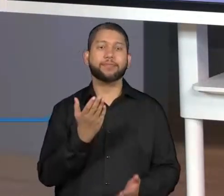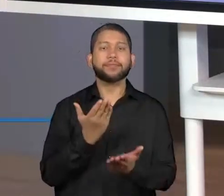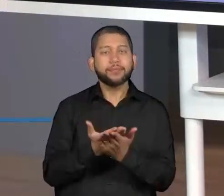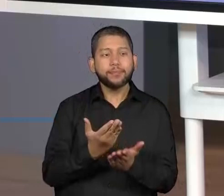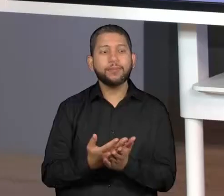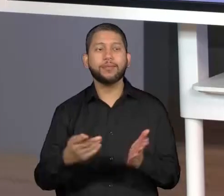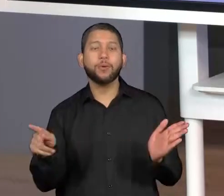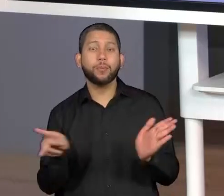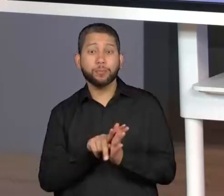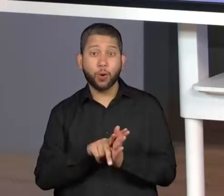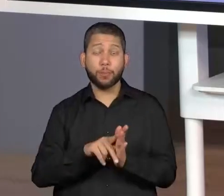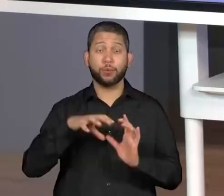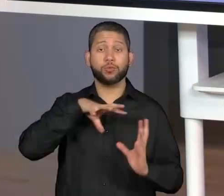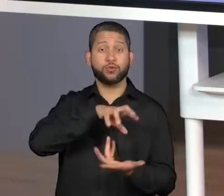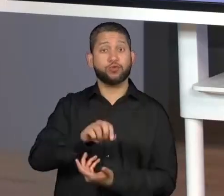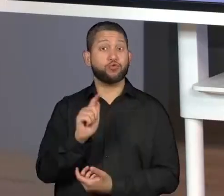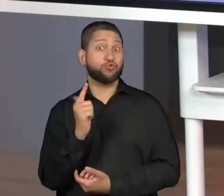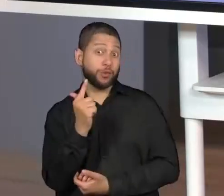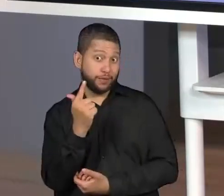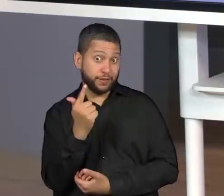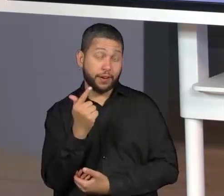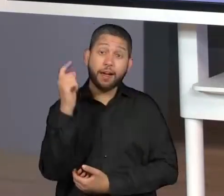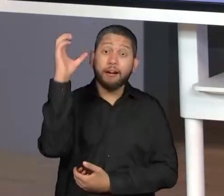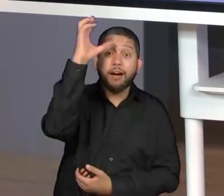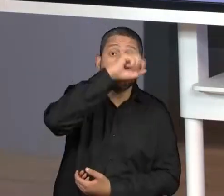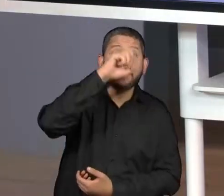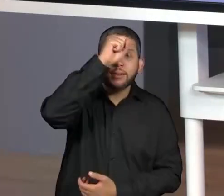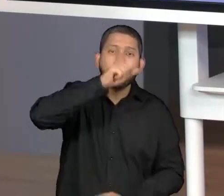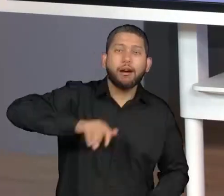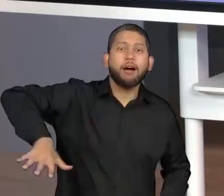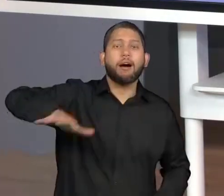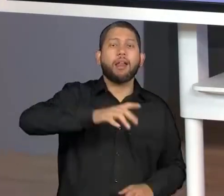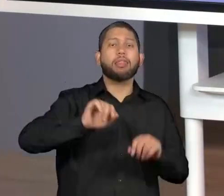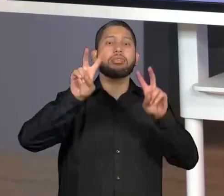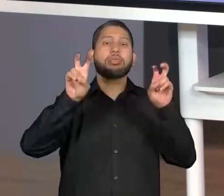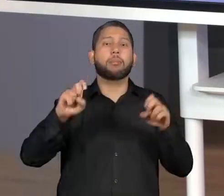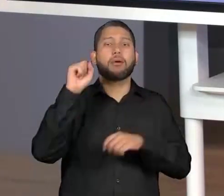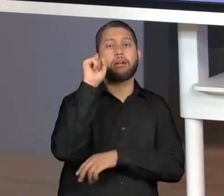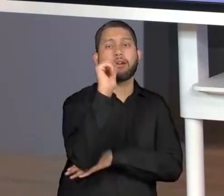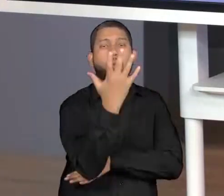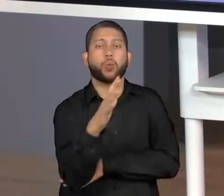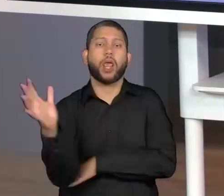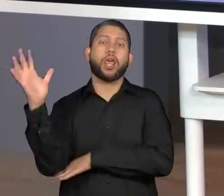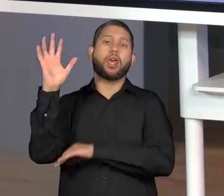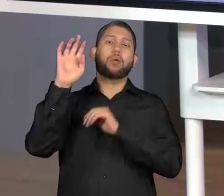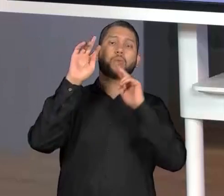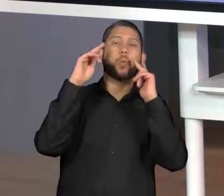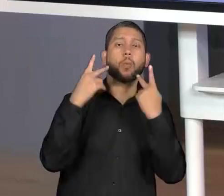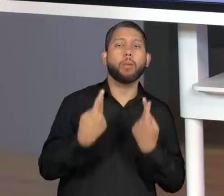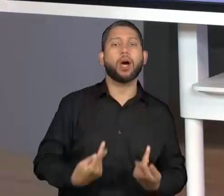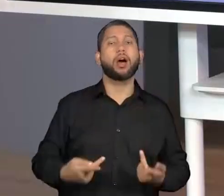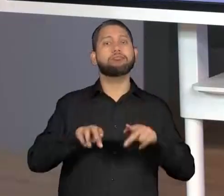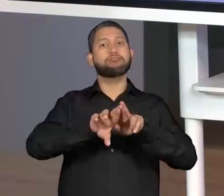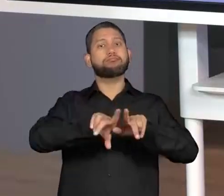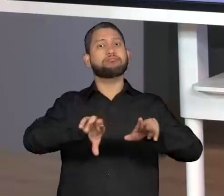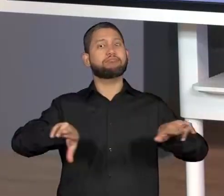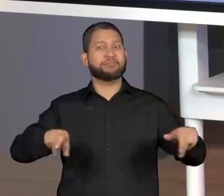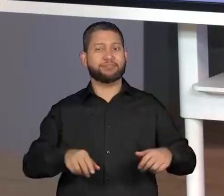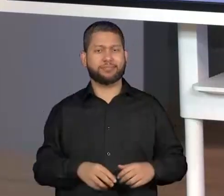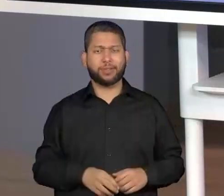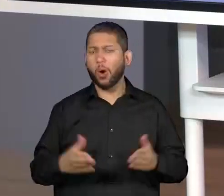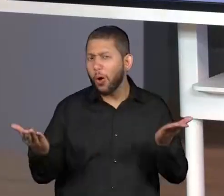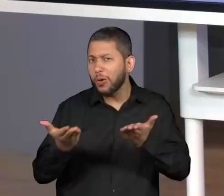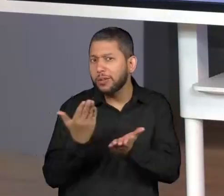né, das ciências humanas e da natureza. Hoje a aula vai ser de um tema muito legal para vocês. Eu tenho certeza que vocês vão ficar